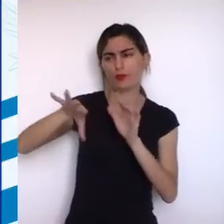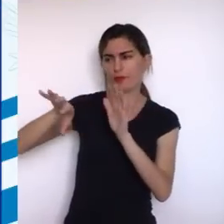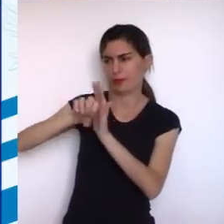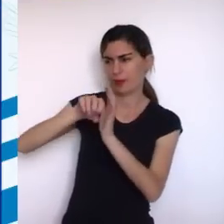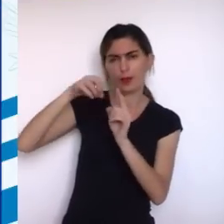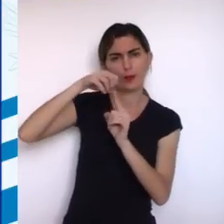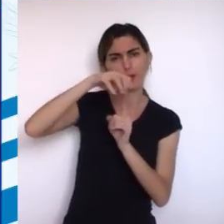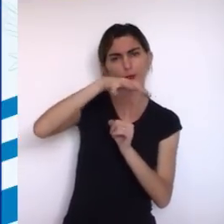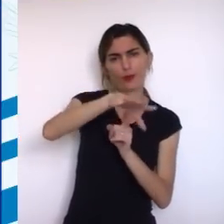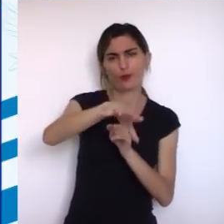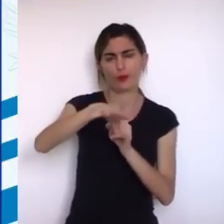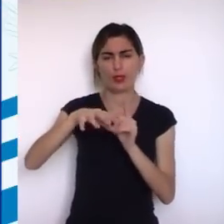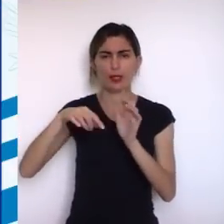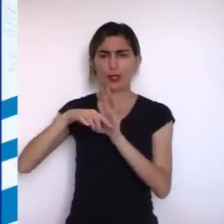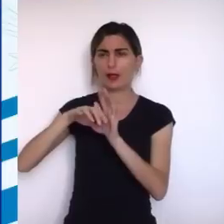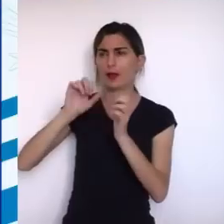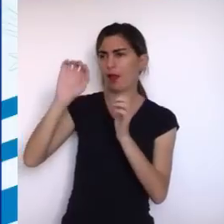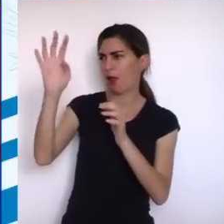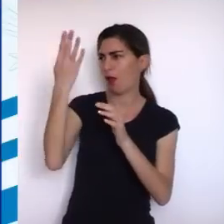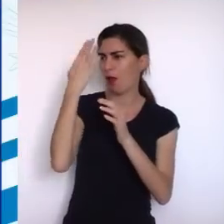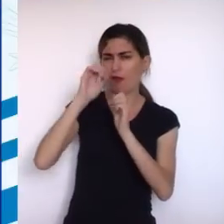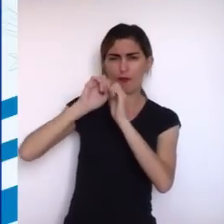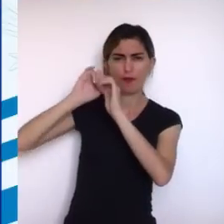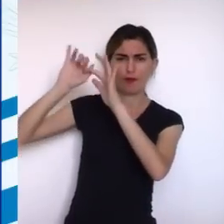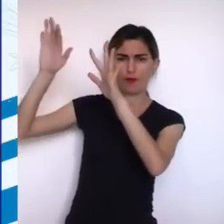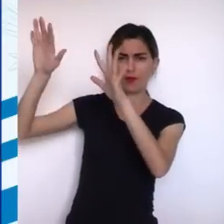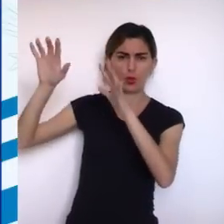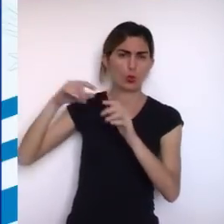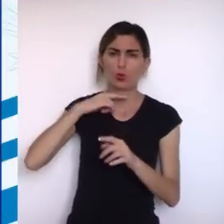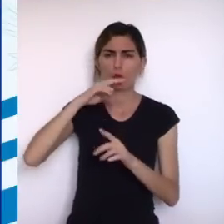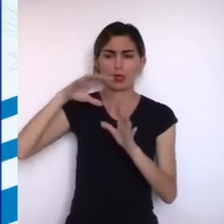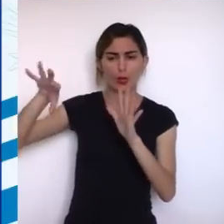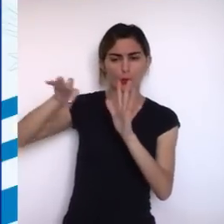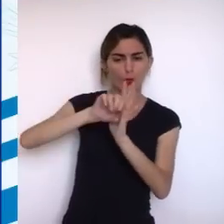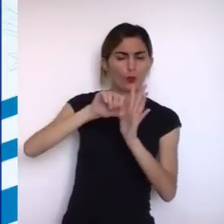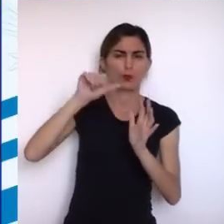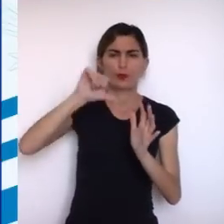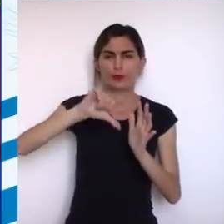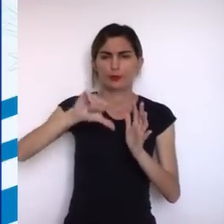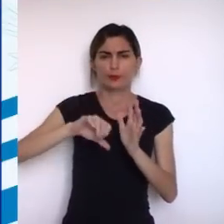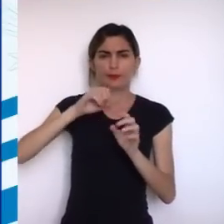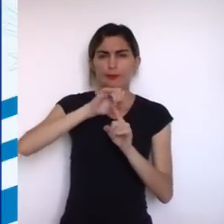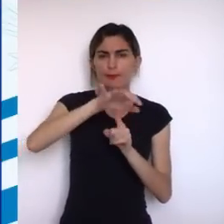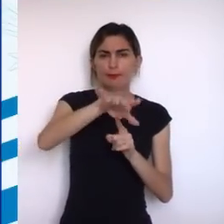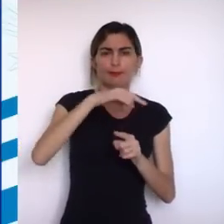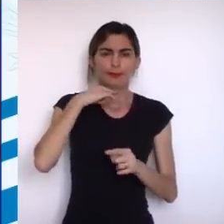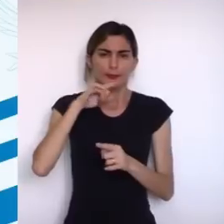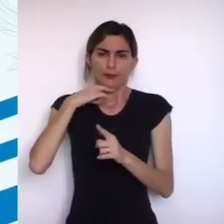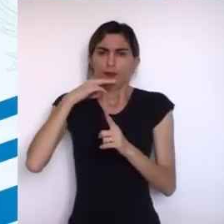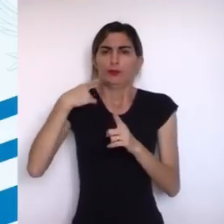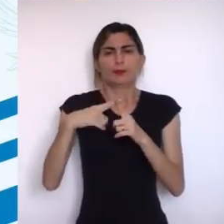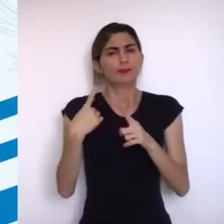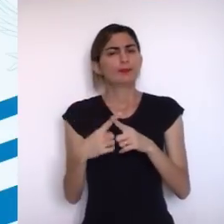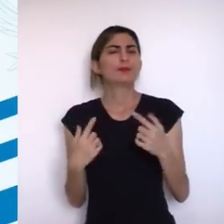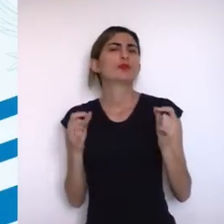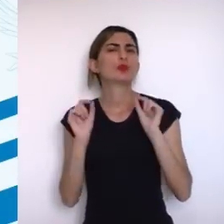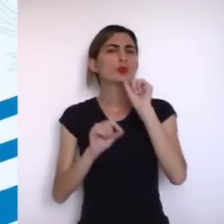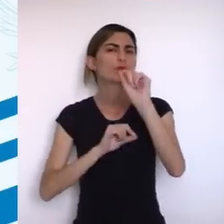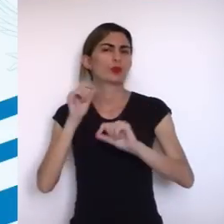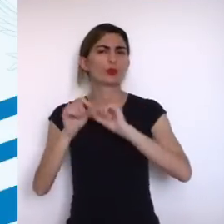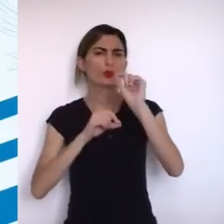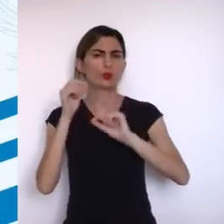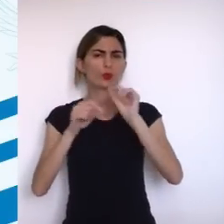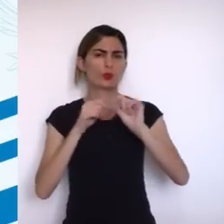térmica e todo bom refletor é um mau emissor de radiação térmica. Aí você pode